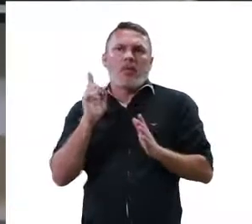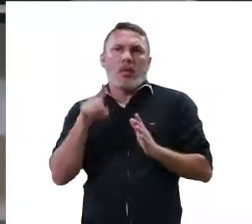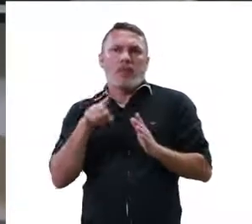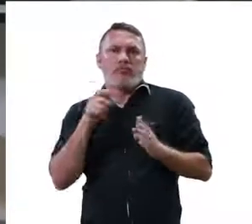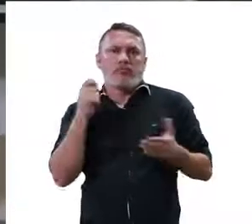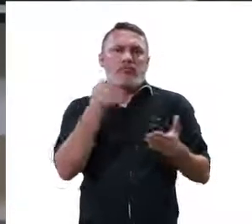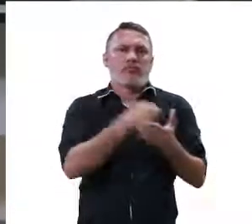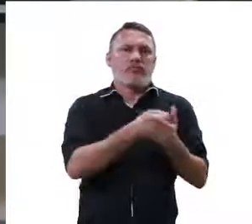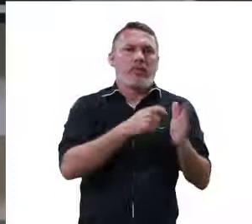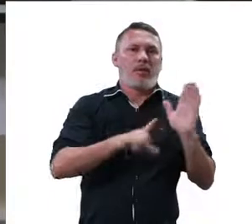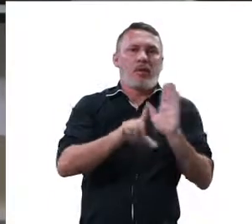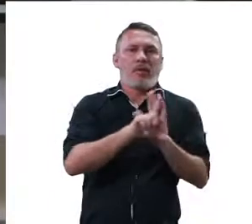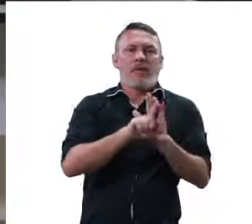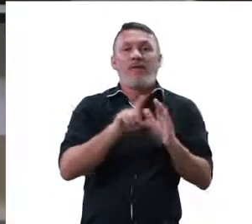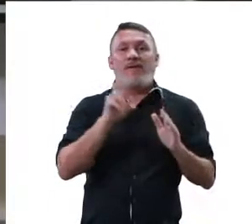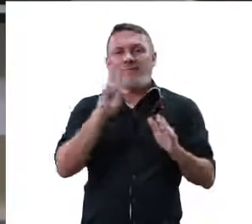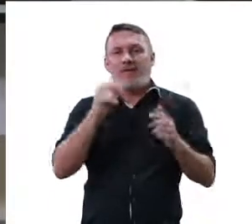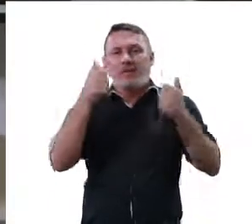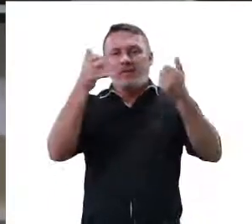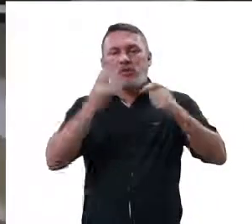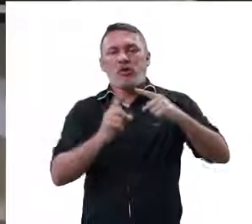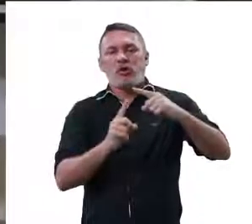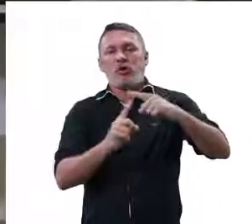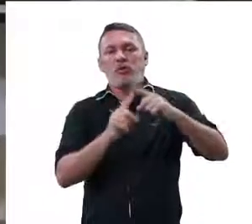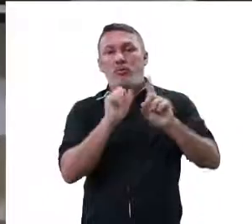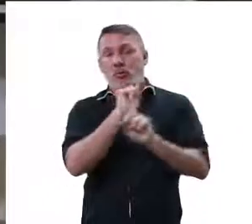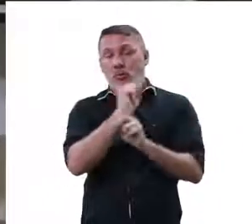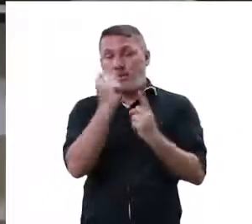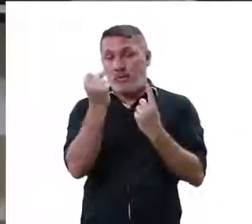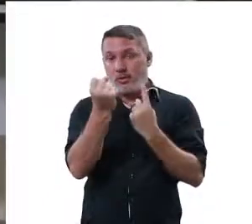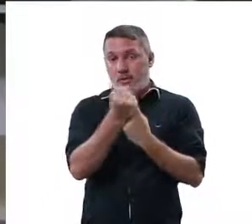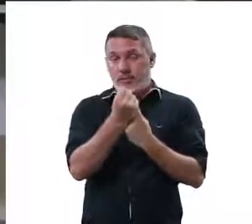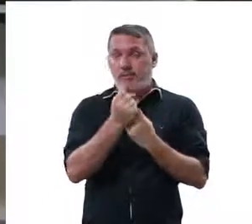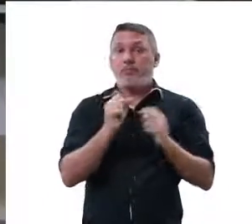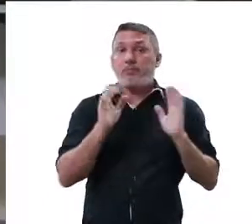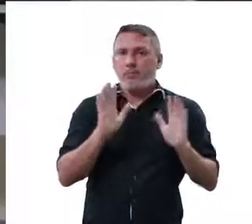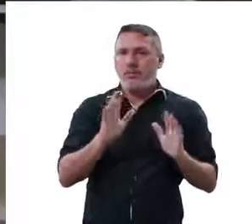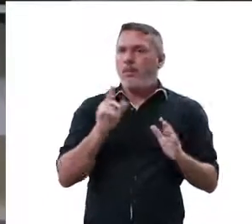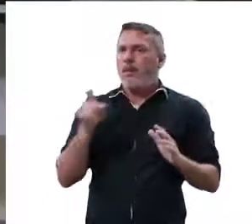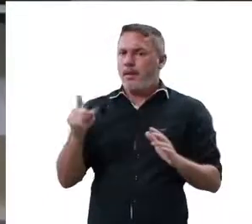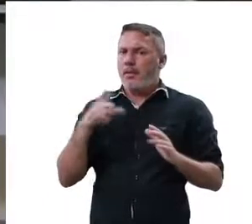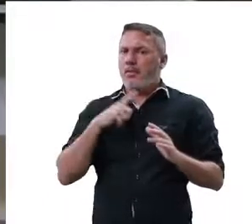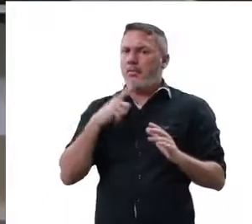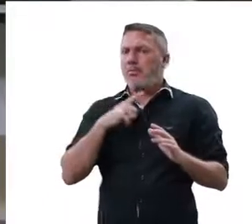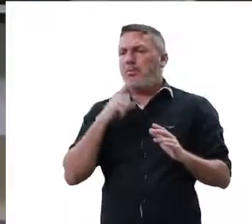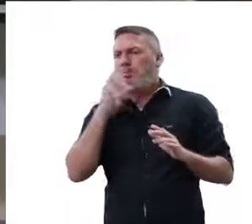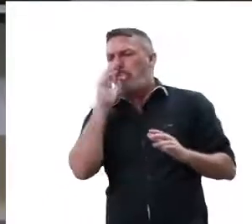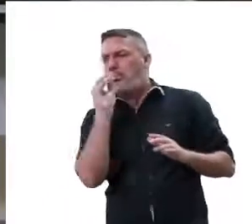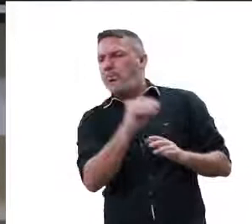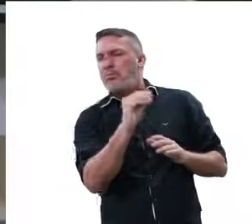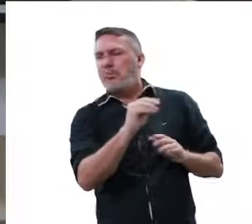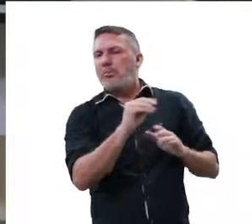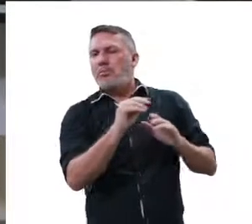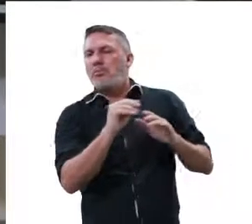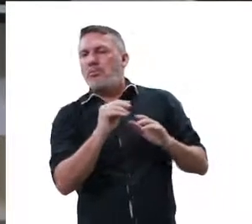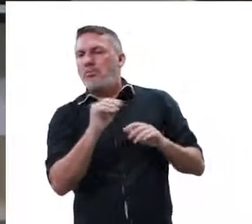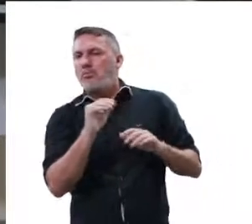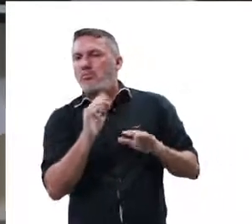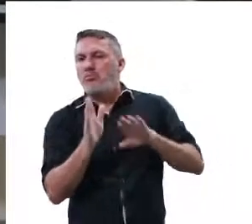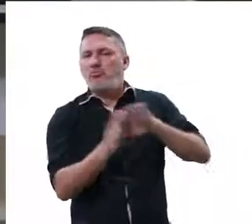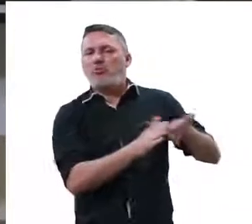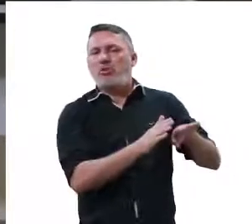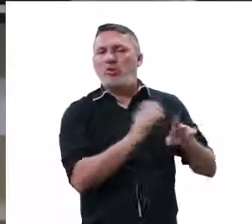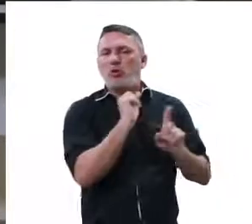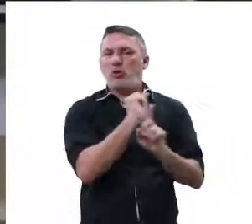é uma aplicação de uma lei, que é o tipo social que a gente vai ver lá na frente. Mas, de qualquer maneira, ele não abandona o caráter científico da